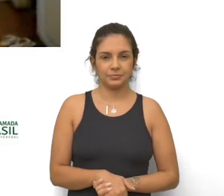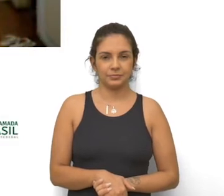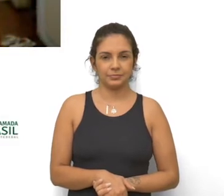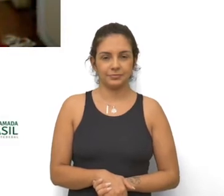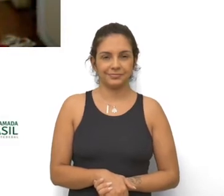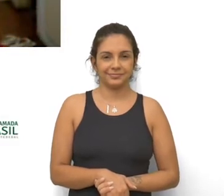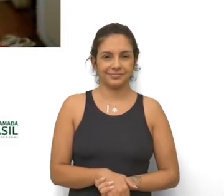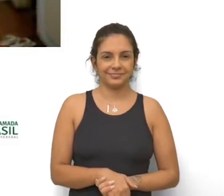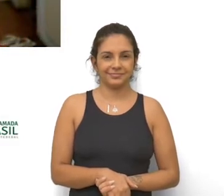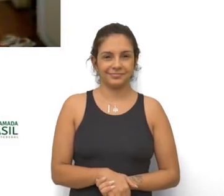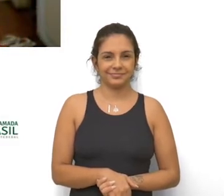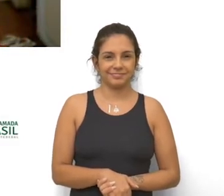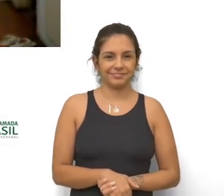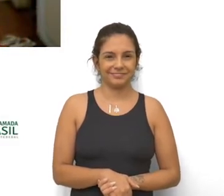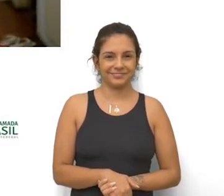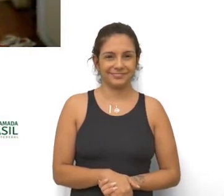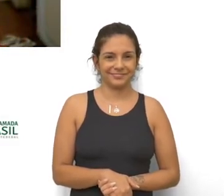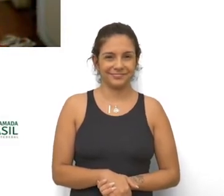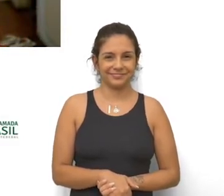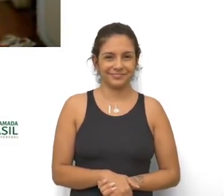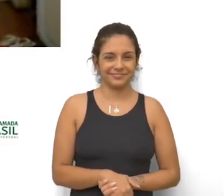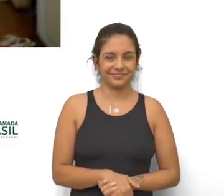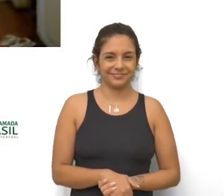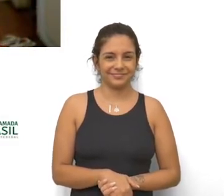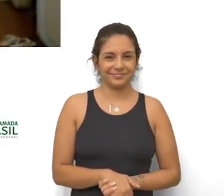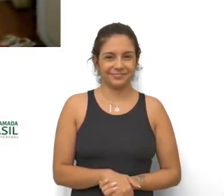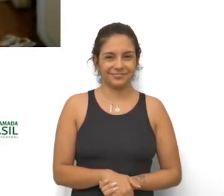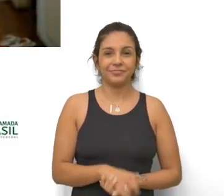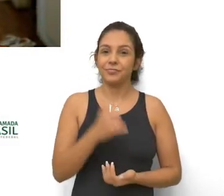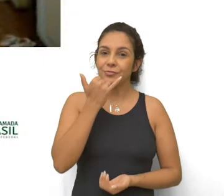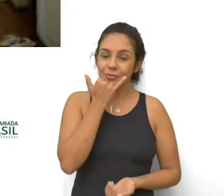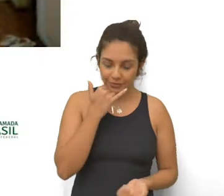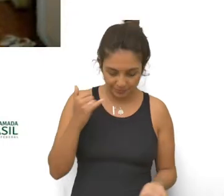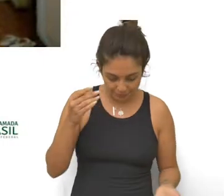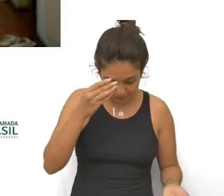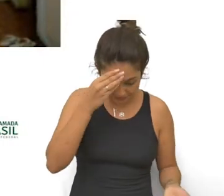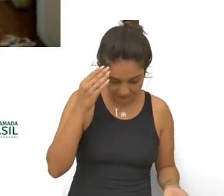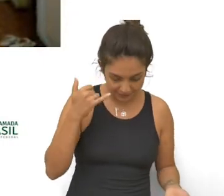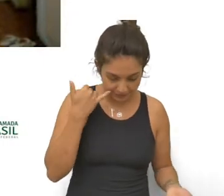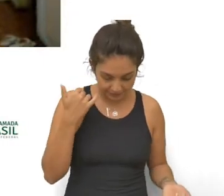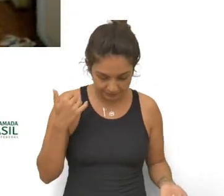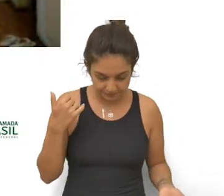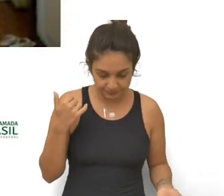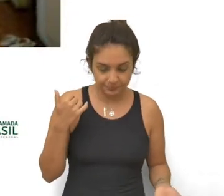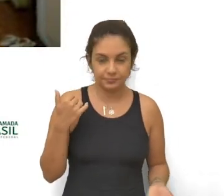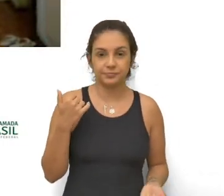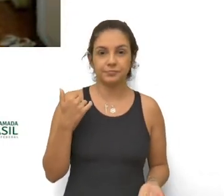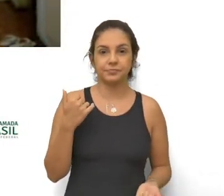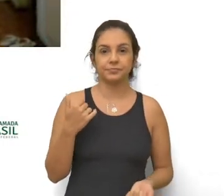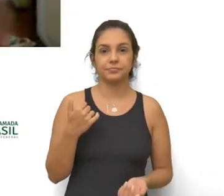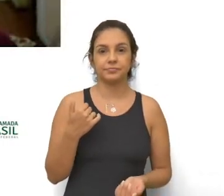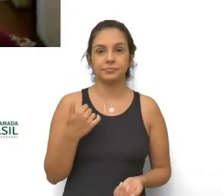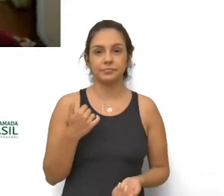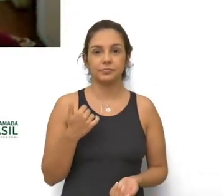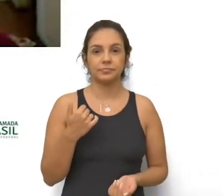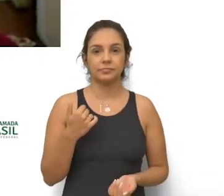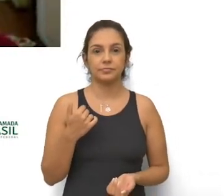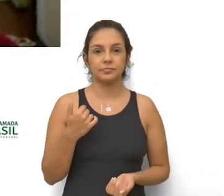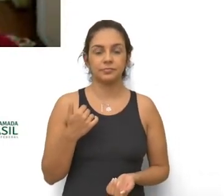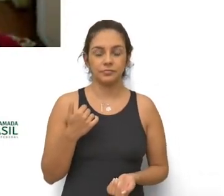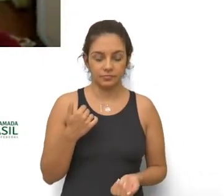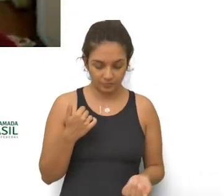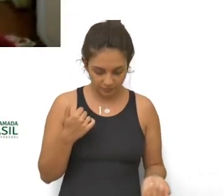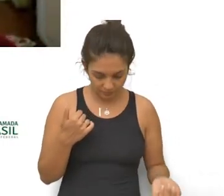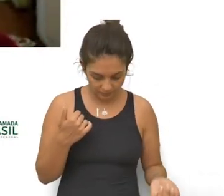Tá. Minha amiga querida. Não, celular, desculpe. Esqueci. Tá do lado. Isso é a pandemia maravilhosa. Coisa caseira. A